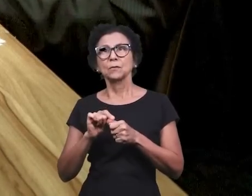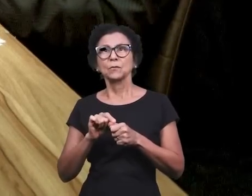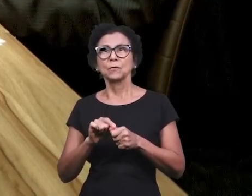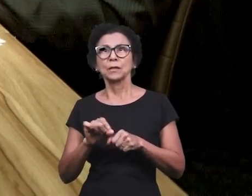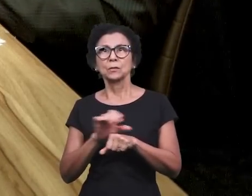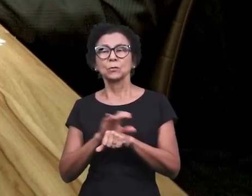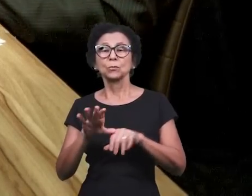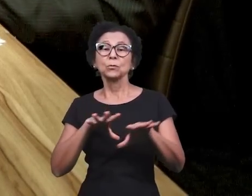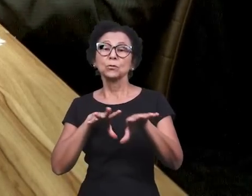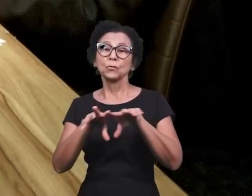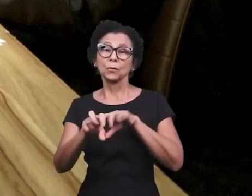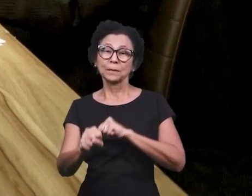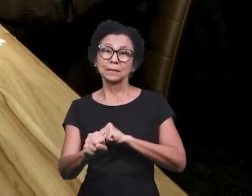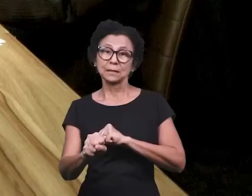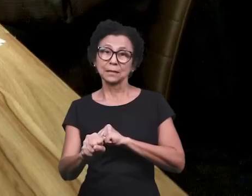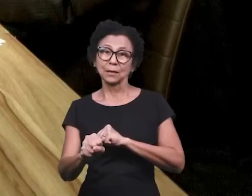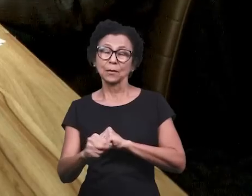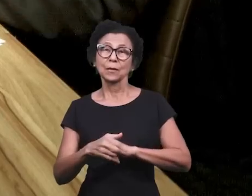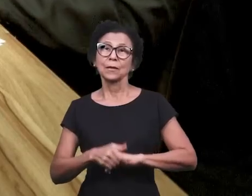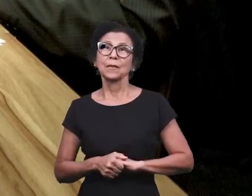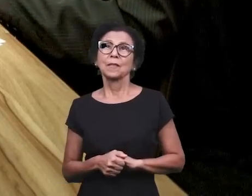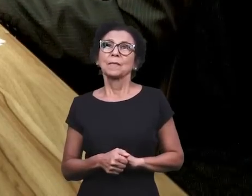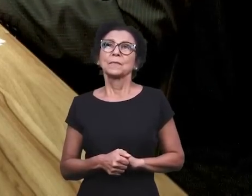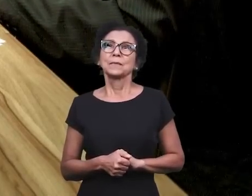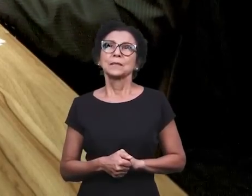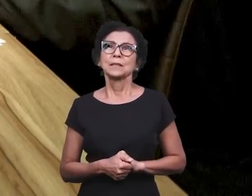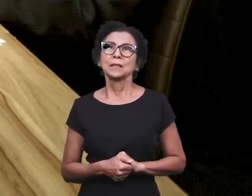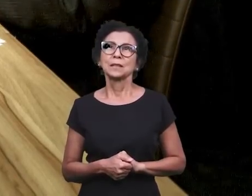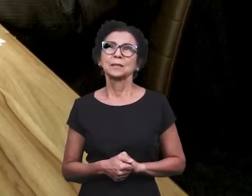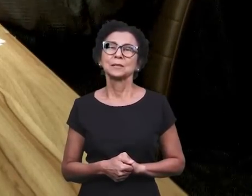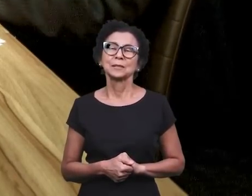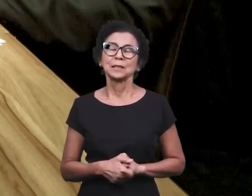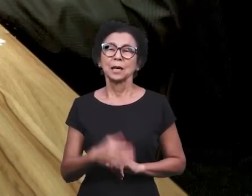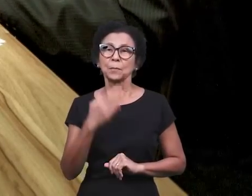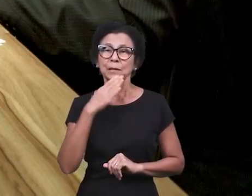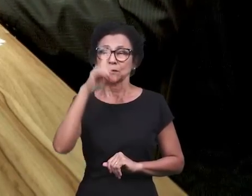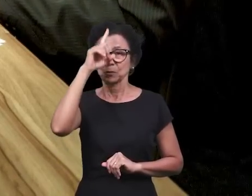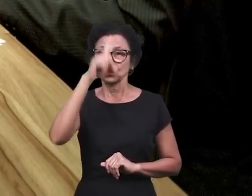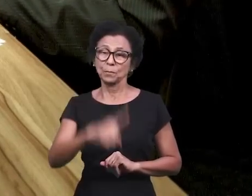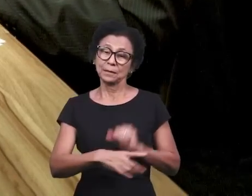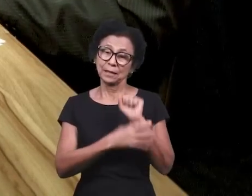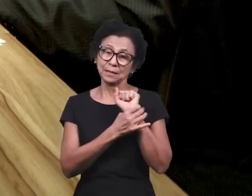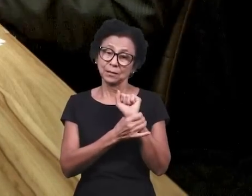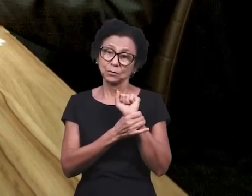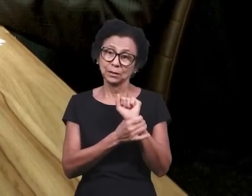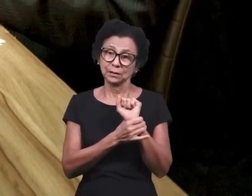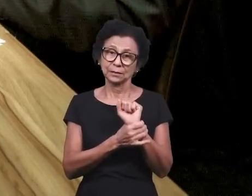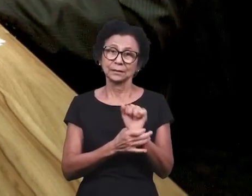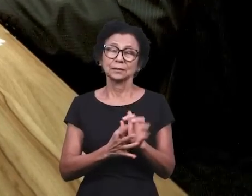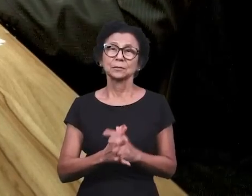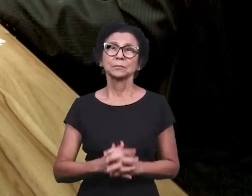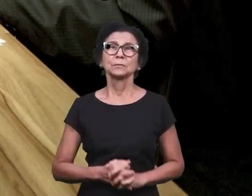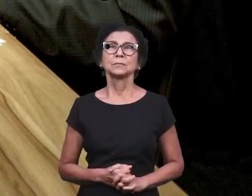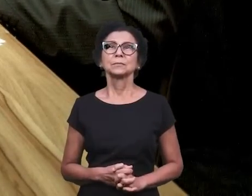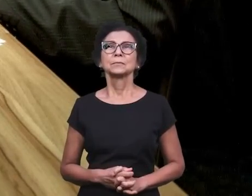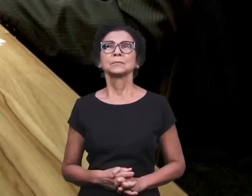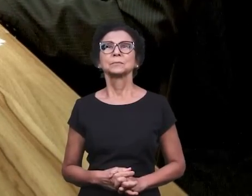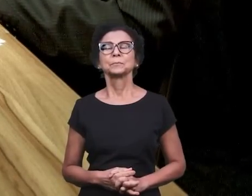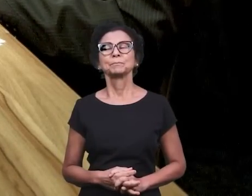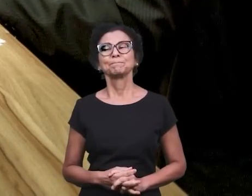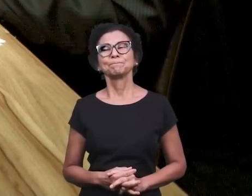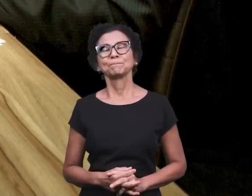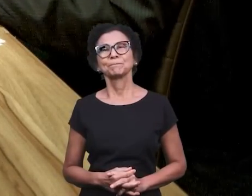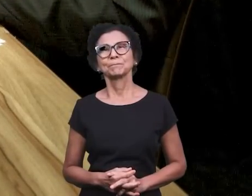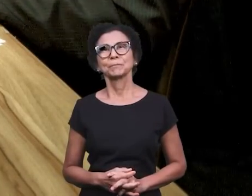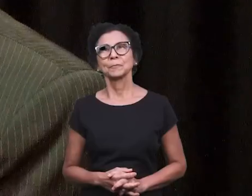júdice. A partir do momento que ele apelou para César ele vai. Olha, só quando... Então essa era a minha